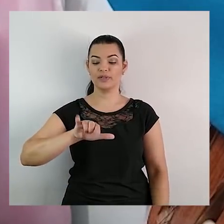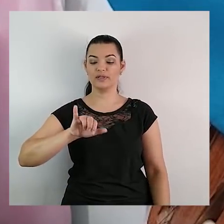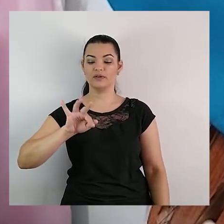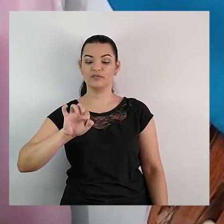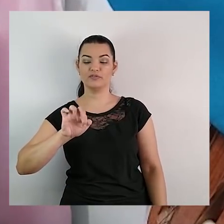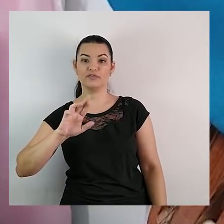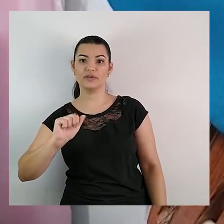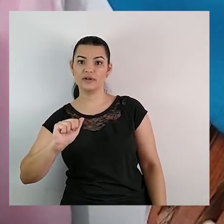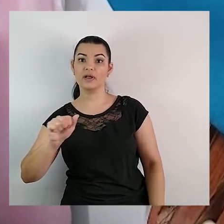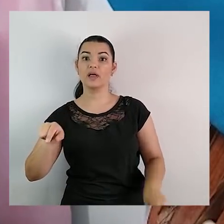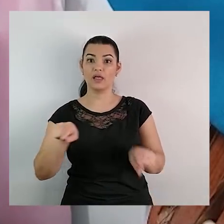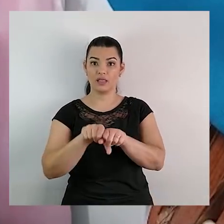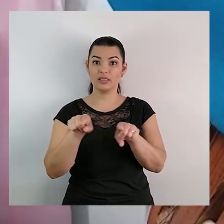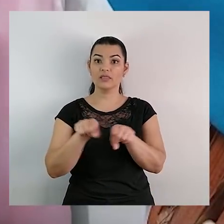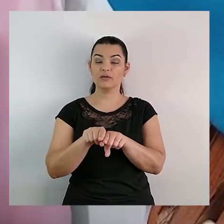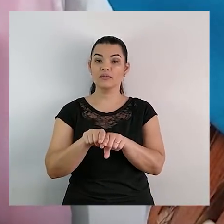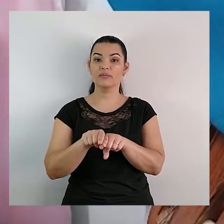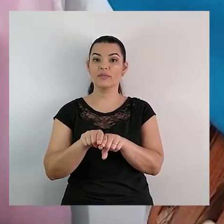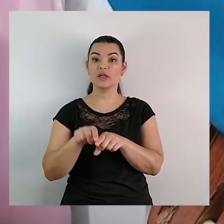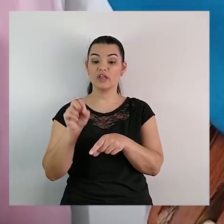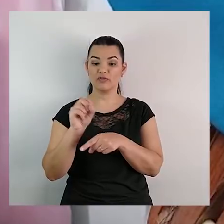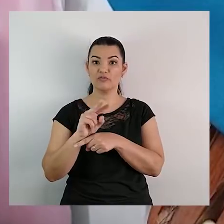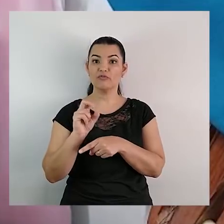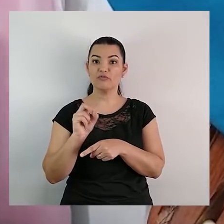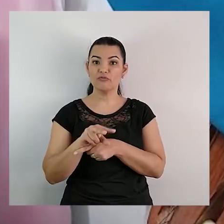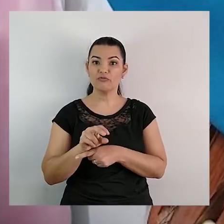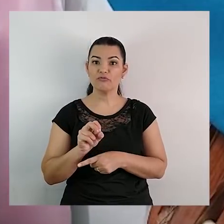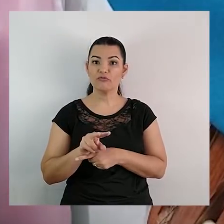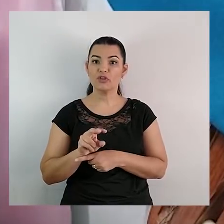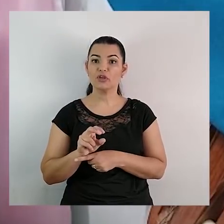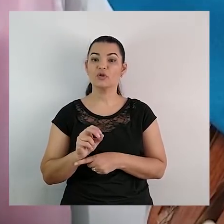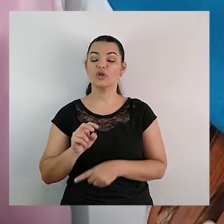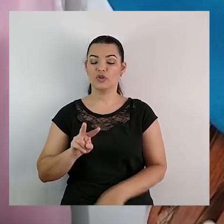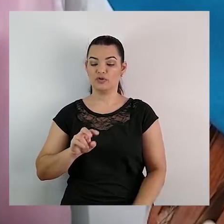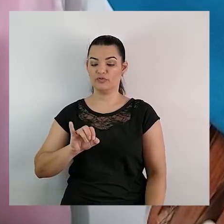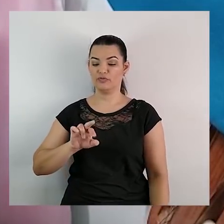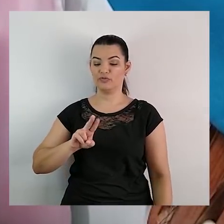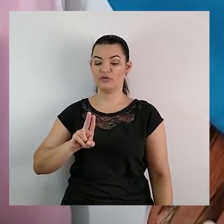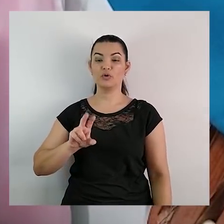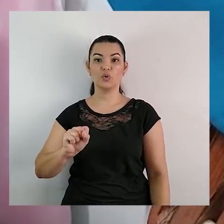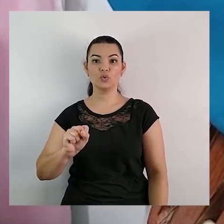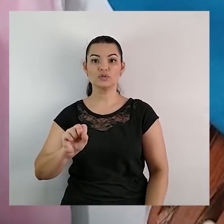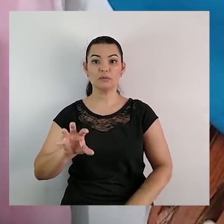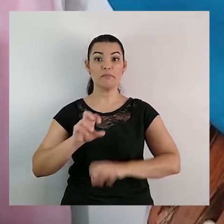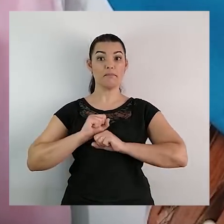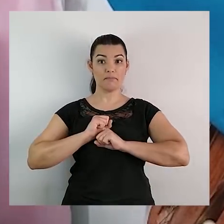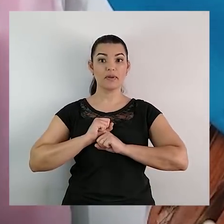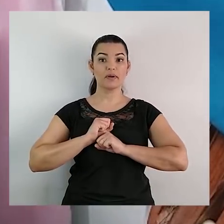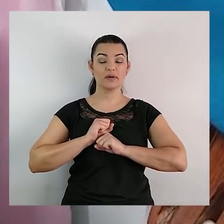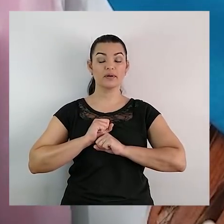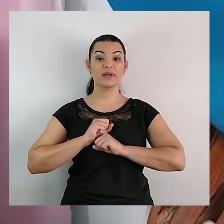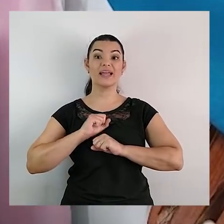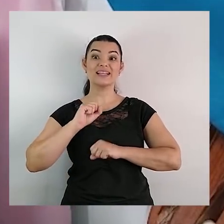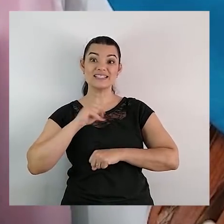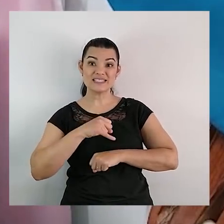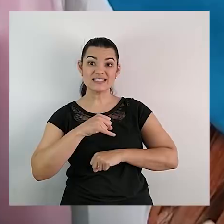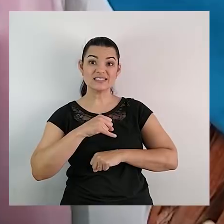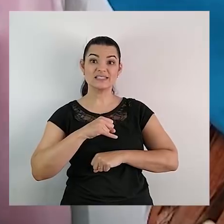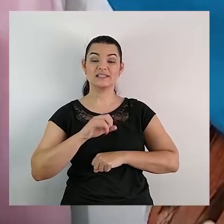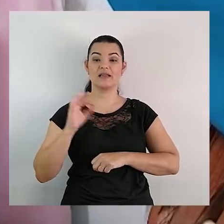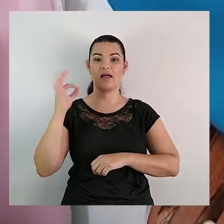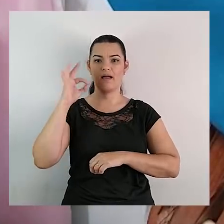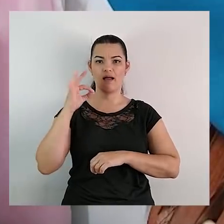assim como nós estamos enfrentando neste momento? As abelhas que são afetadas pelo vírus, elas praticam